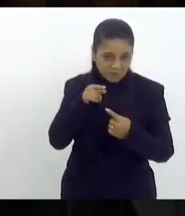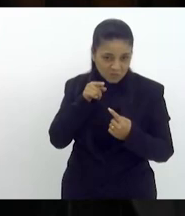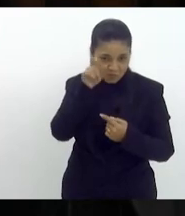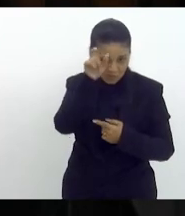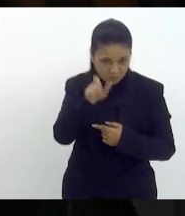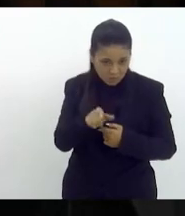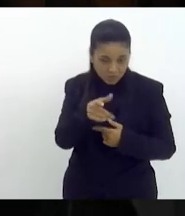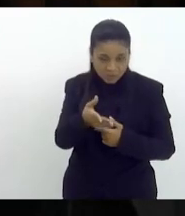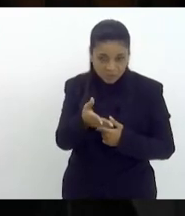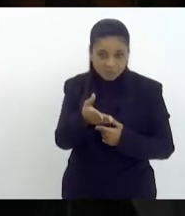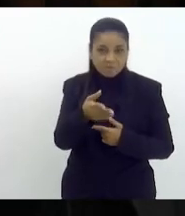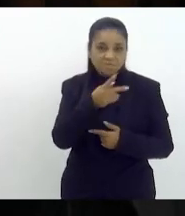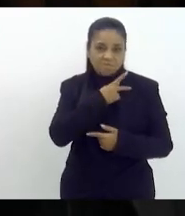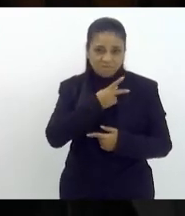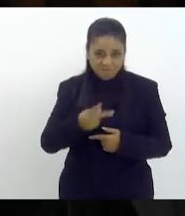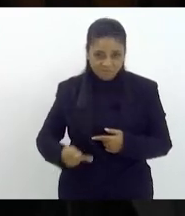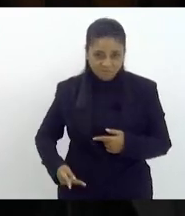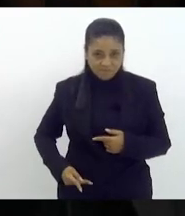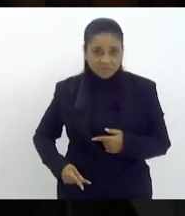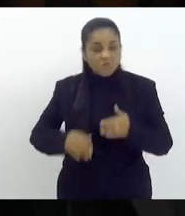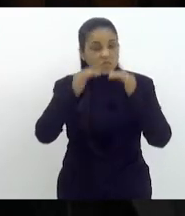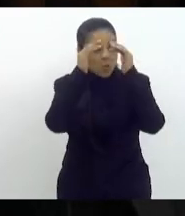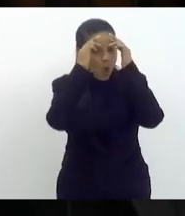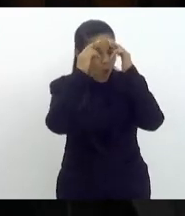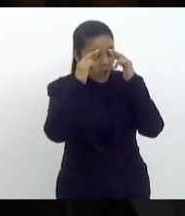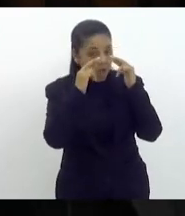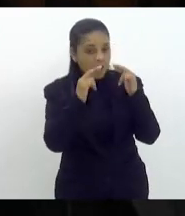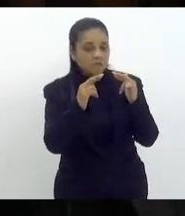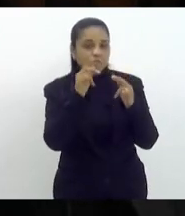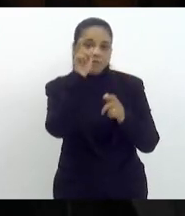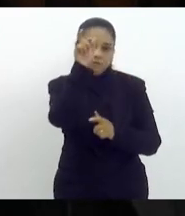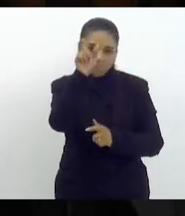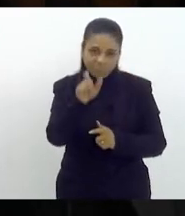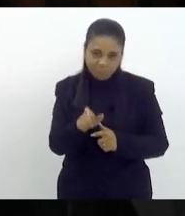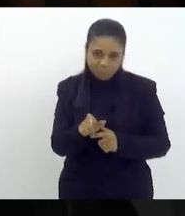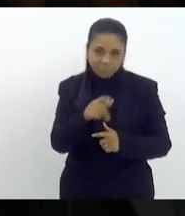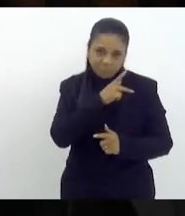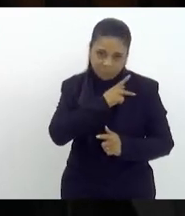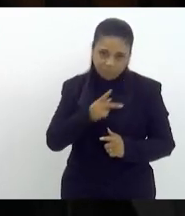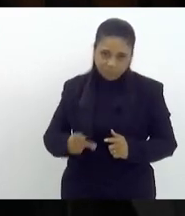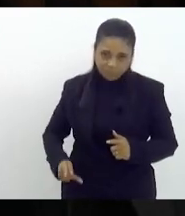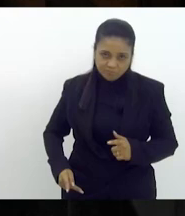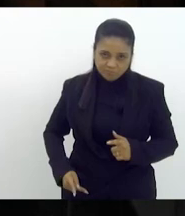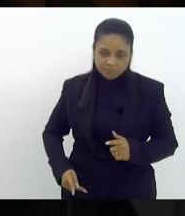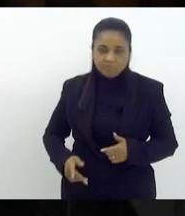respeito a presidência de vossa excelência